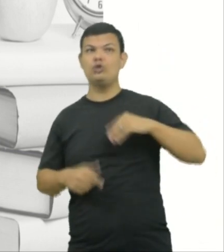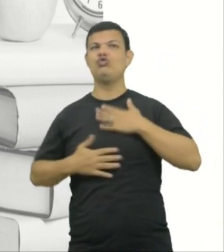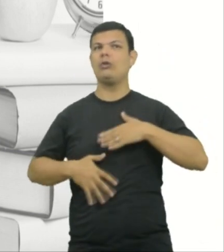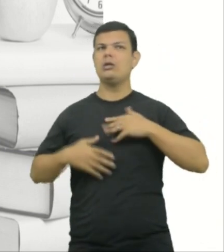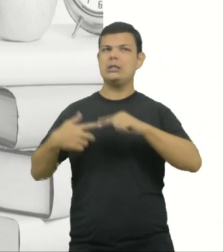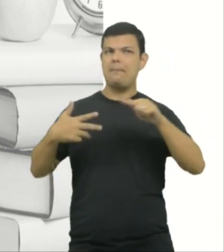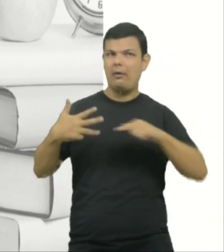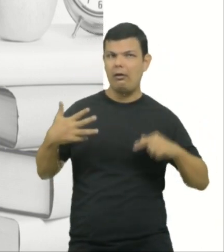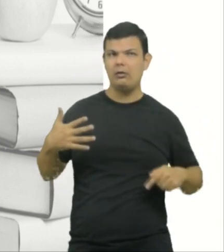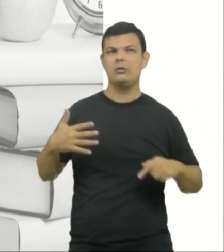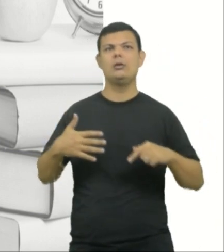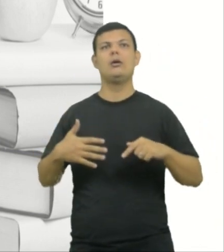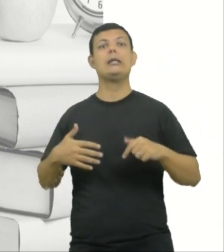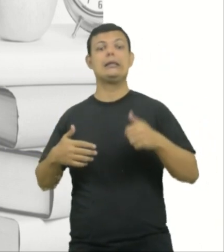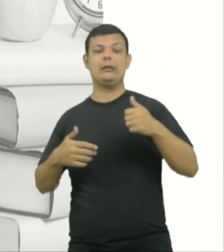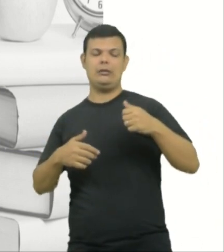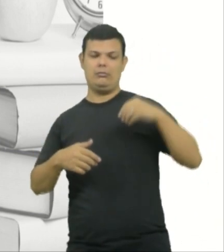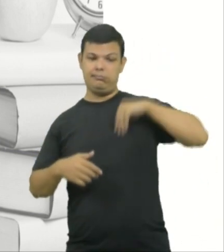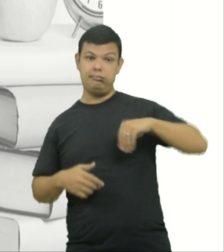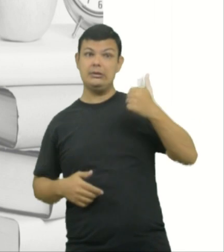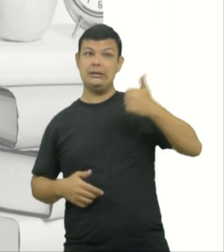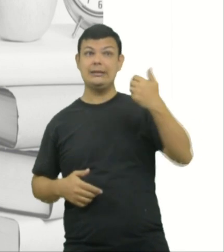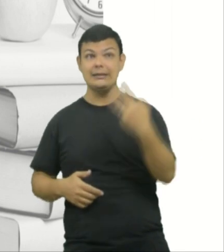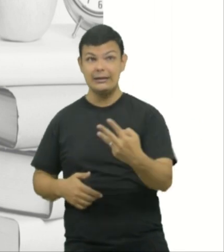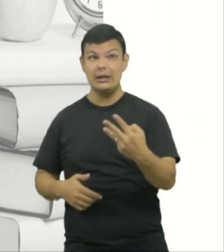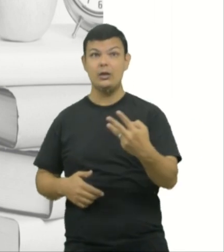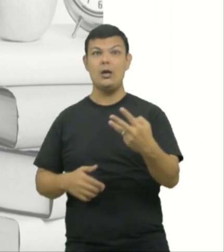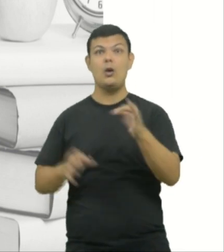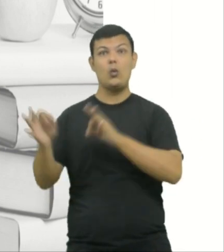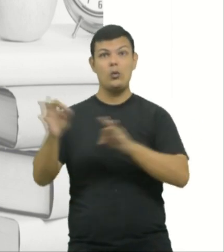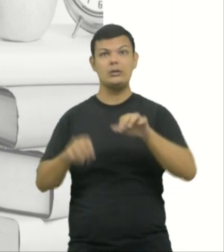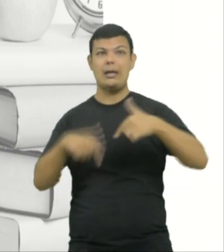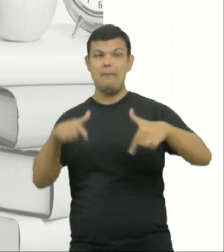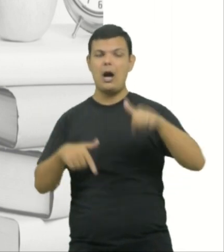semanal, 13º,